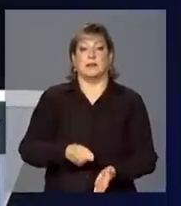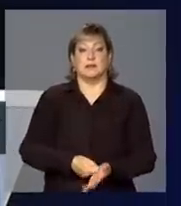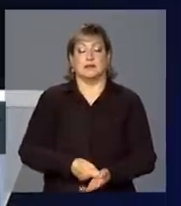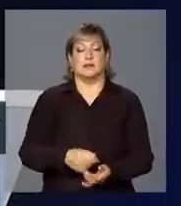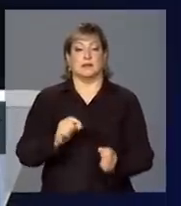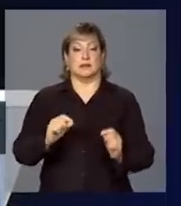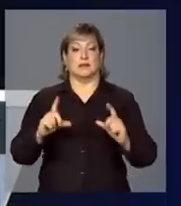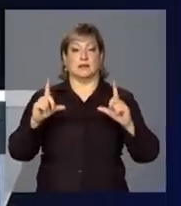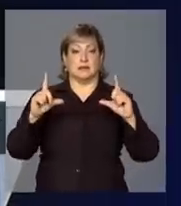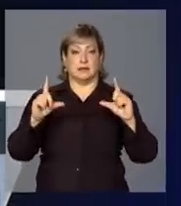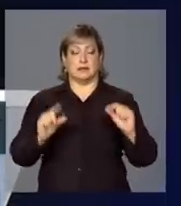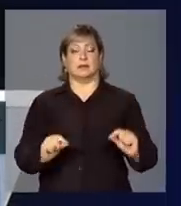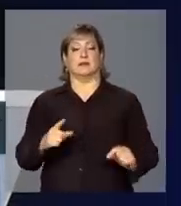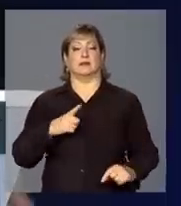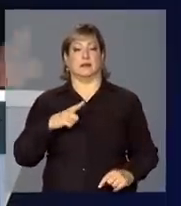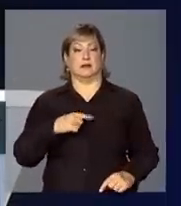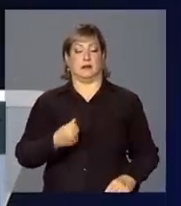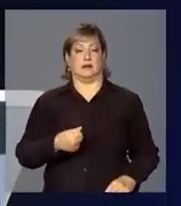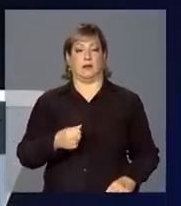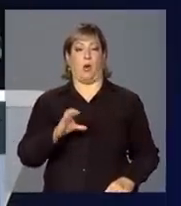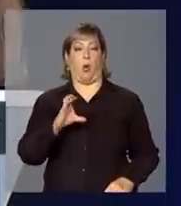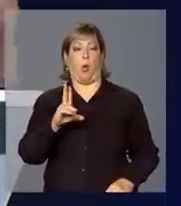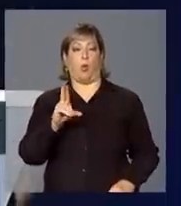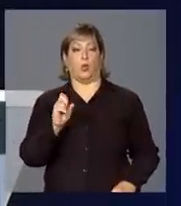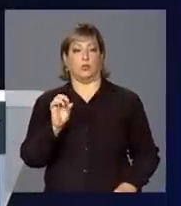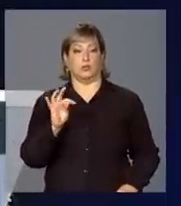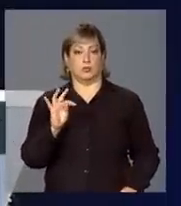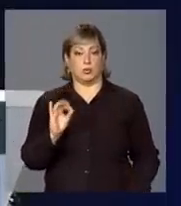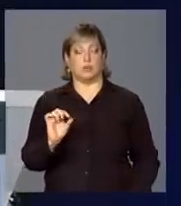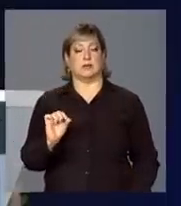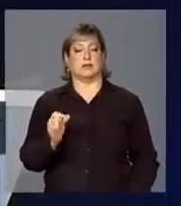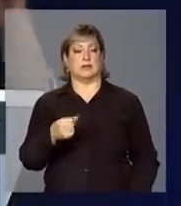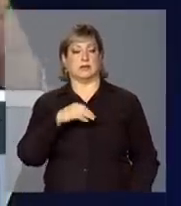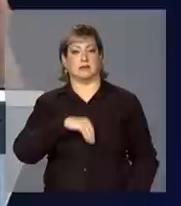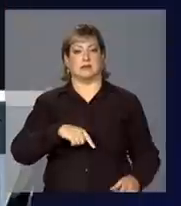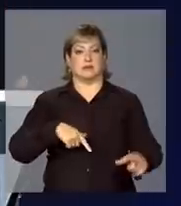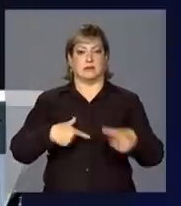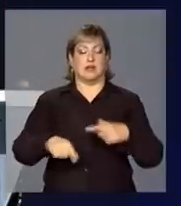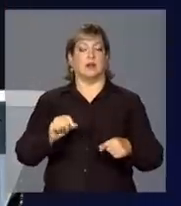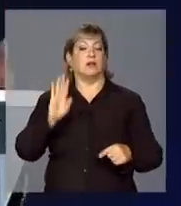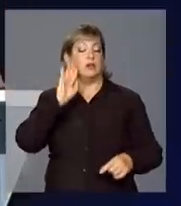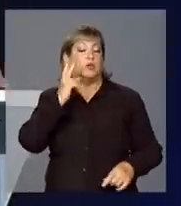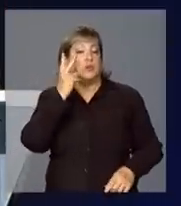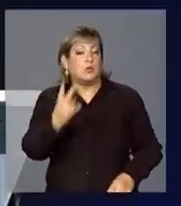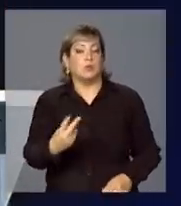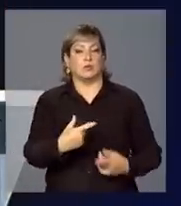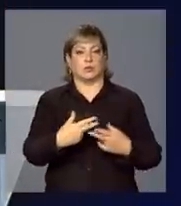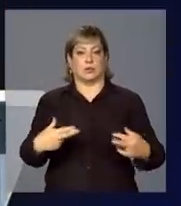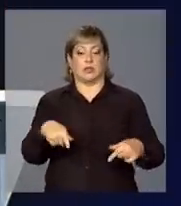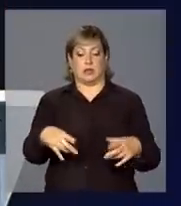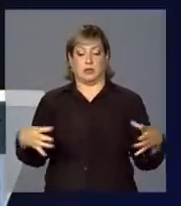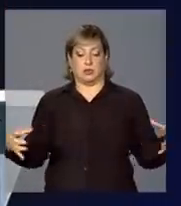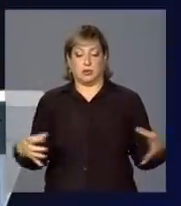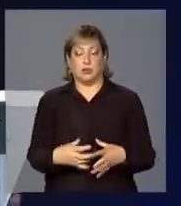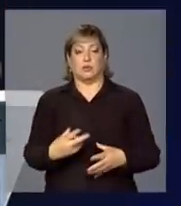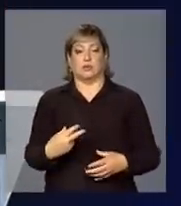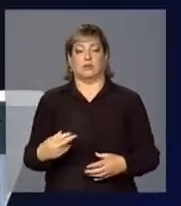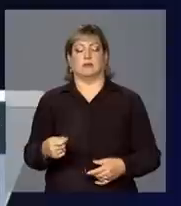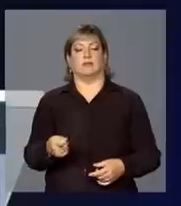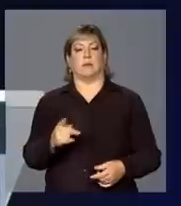reduzir o custo do trabalho através de 2 mecanismos, e os dois afetando a